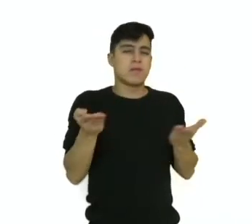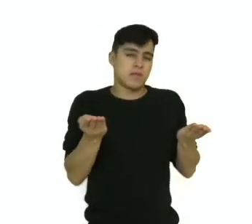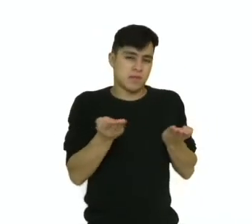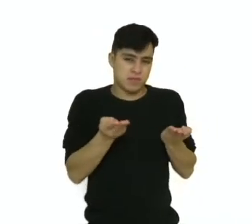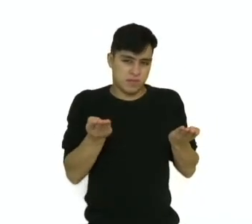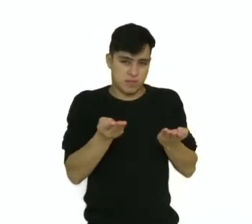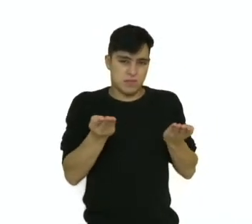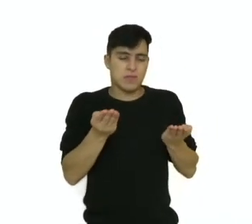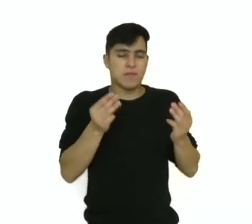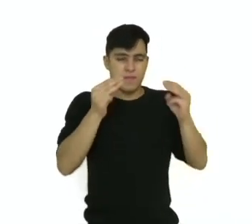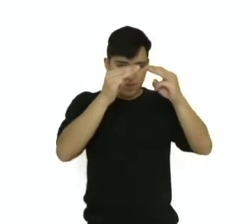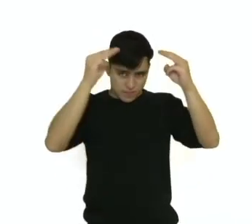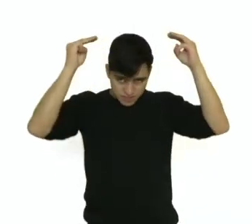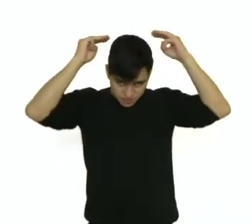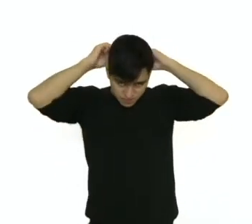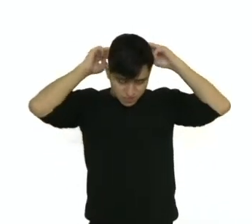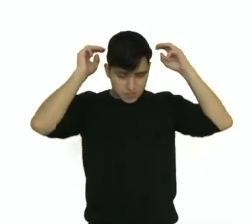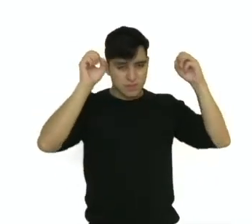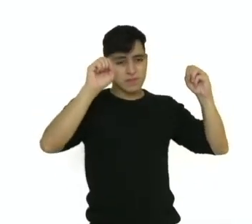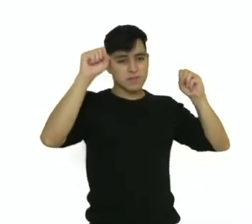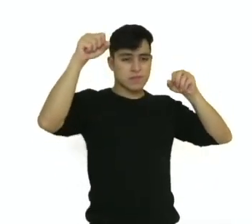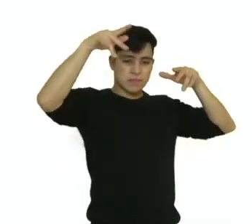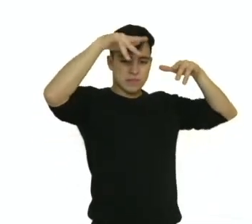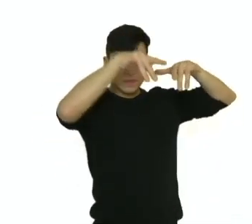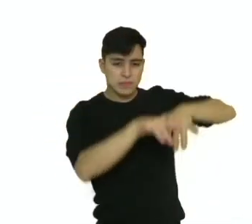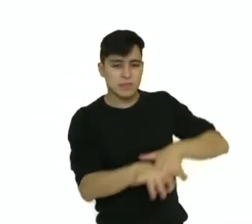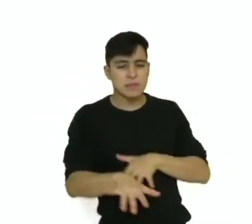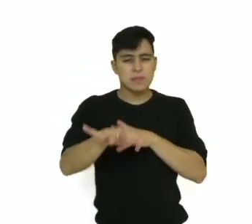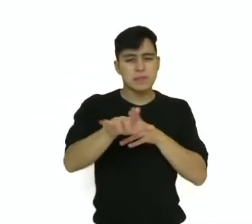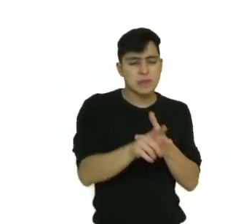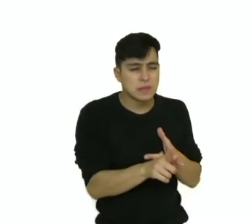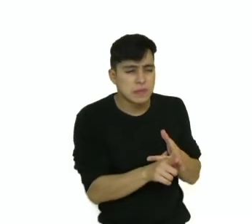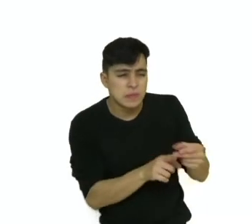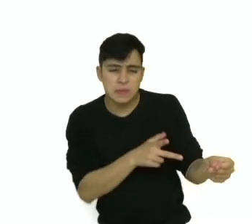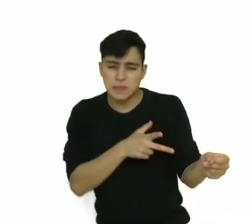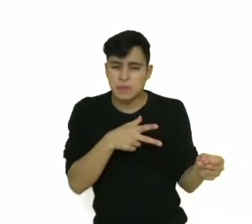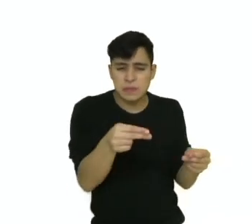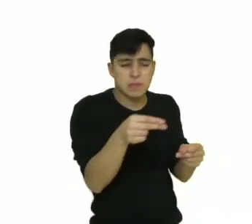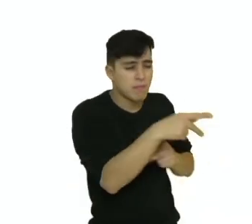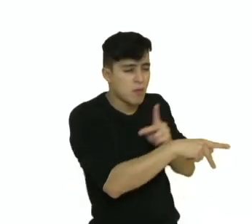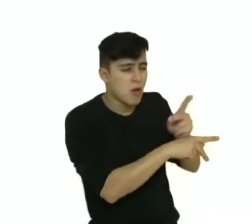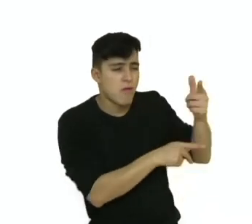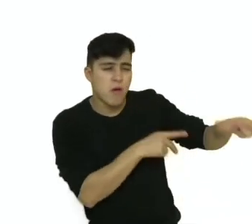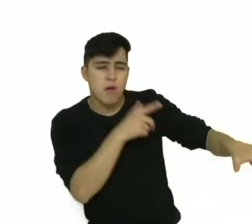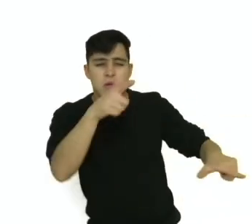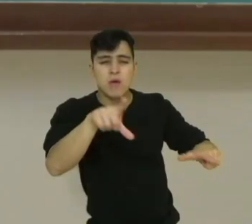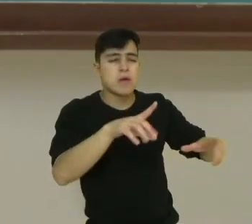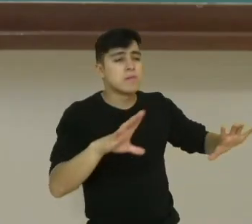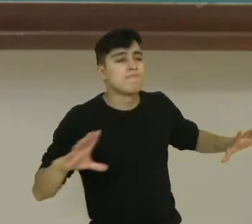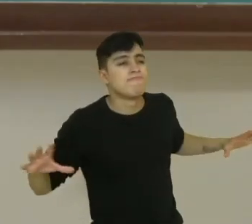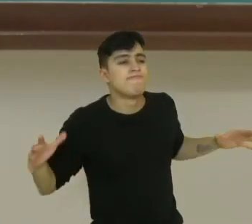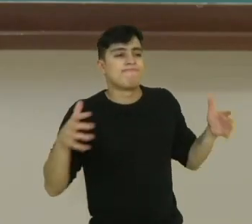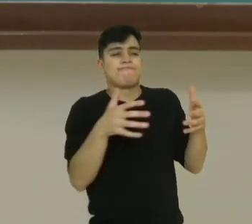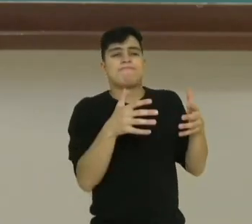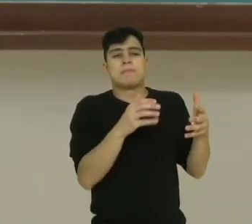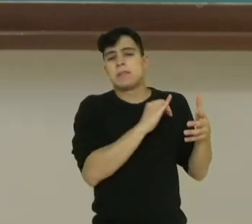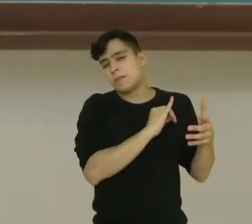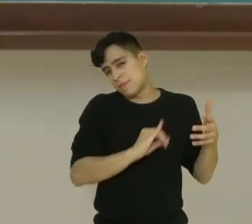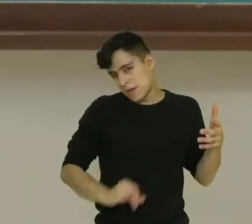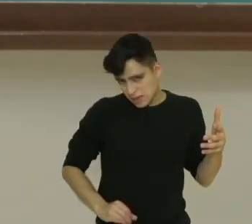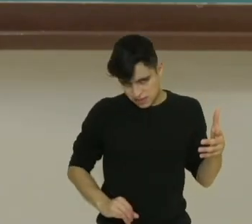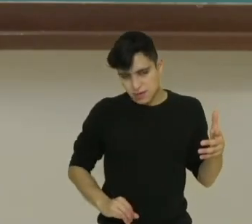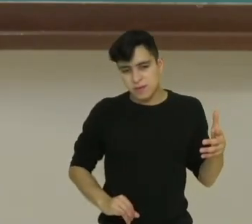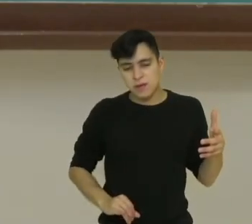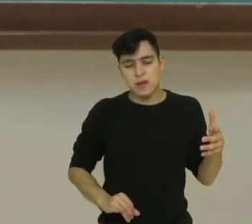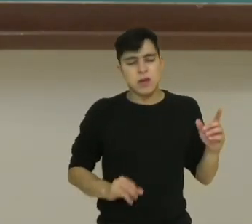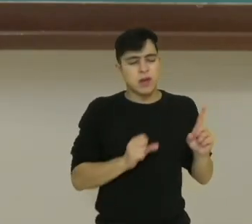localizado o México. Né? Dominaram diversos povos da região para formar então um império, né? Uma